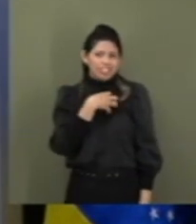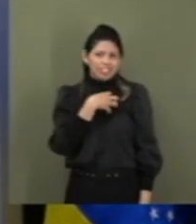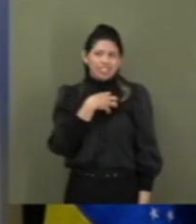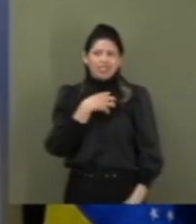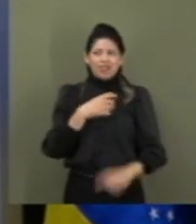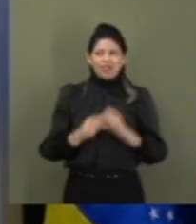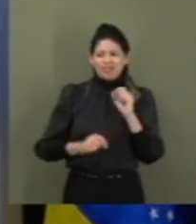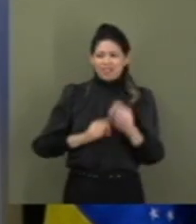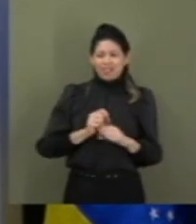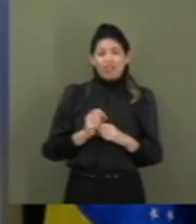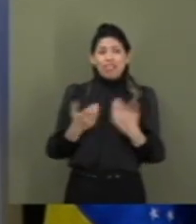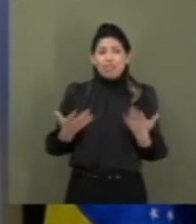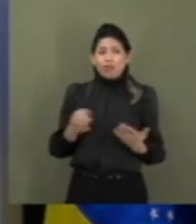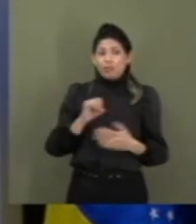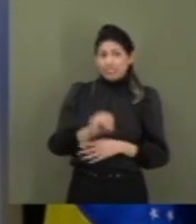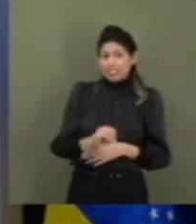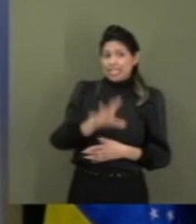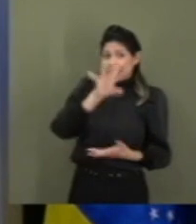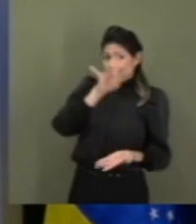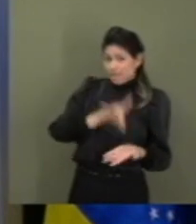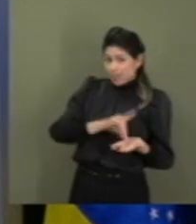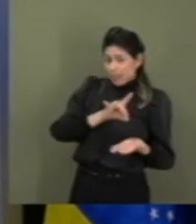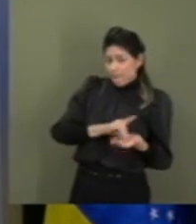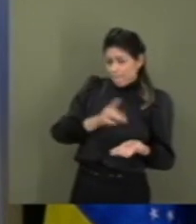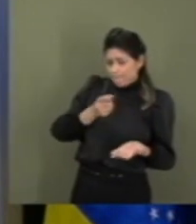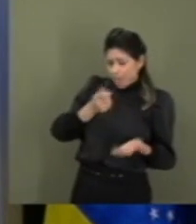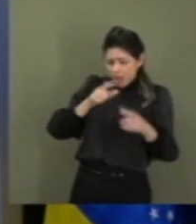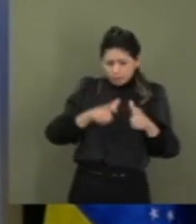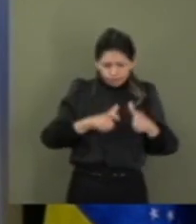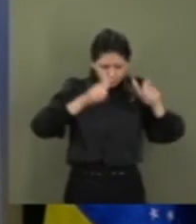se não no fundo do poço, próximo do fim do poço,